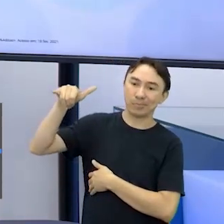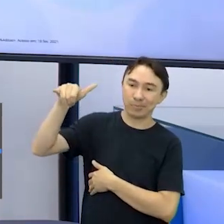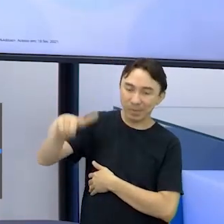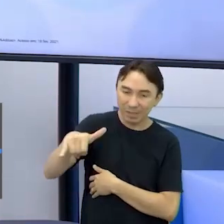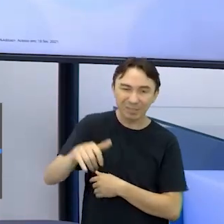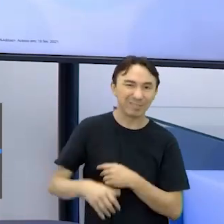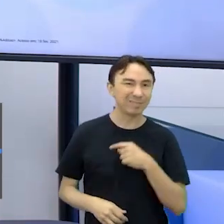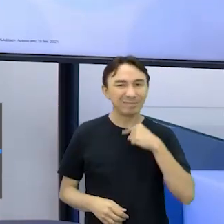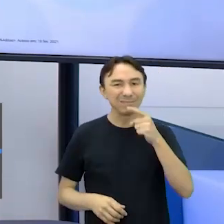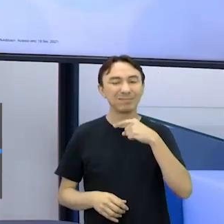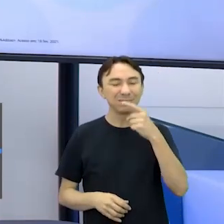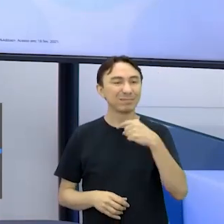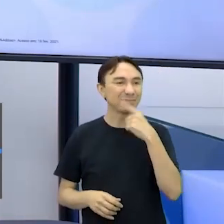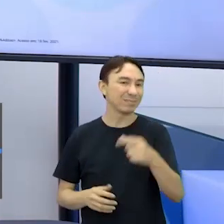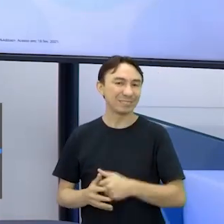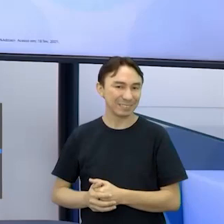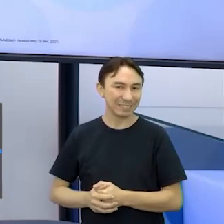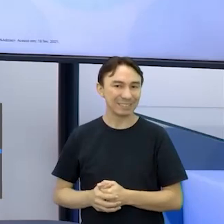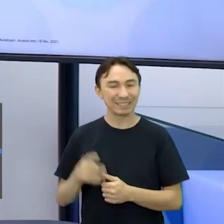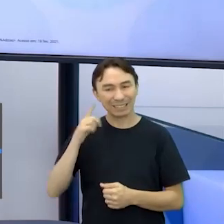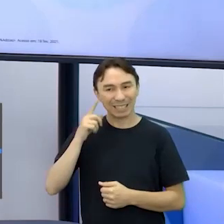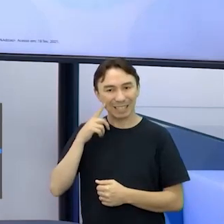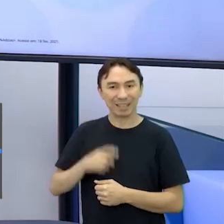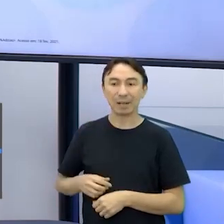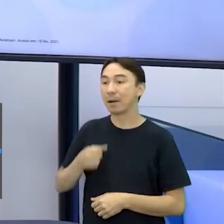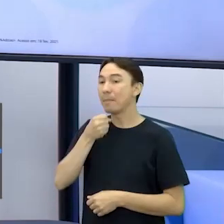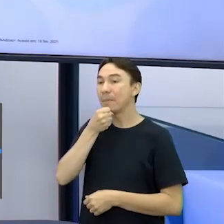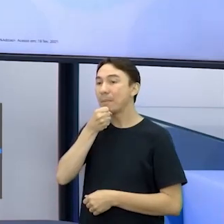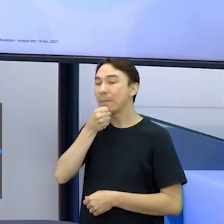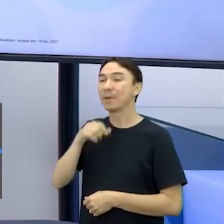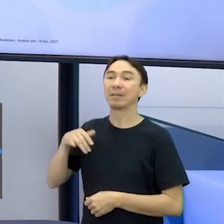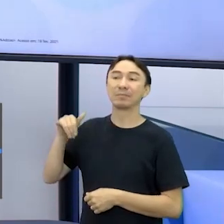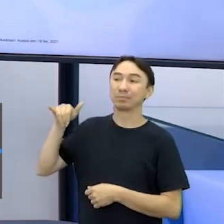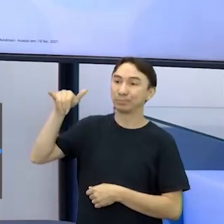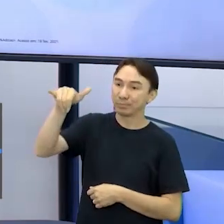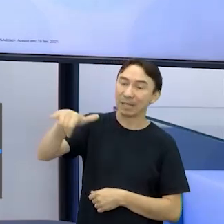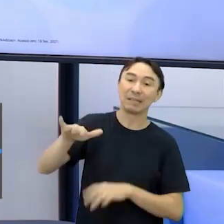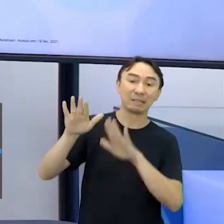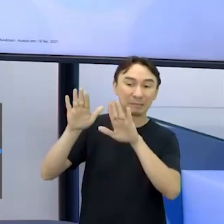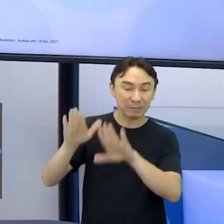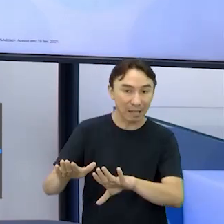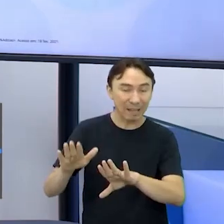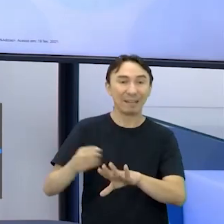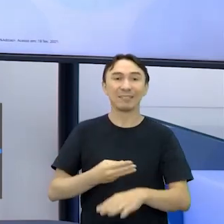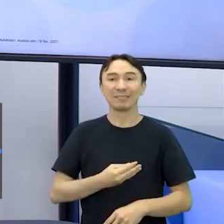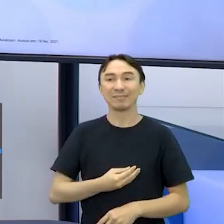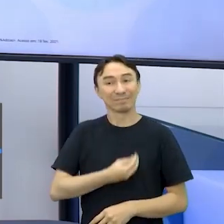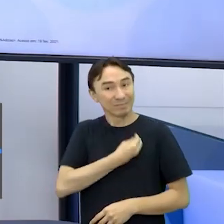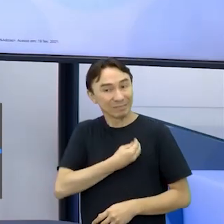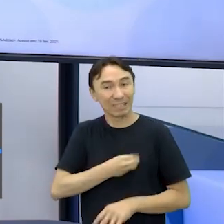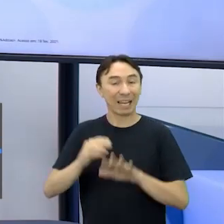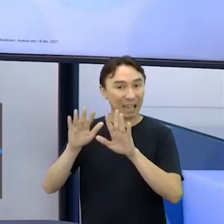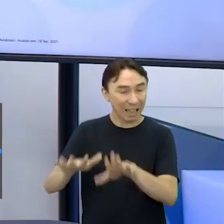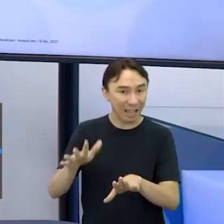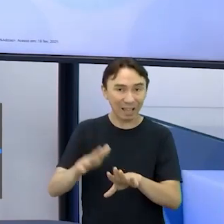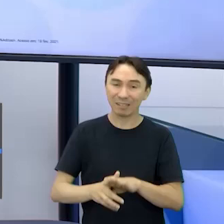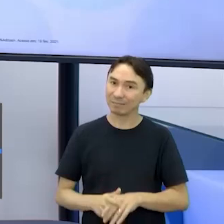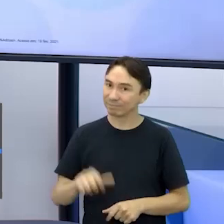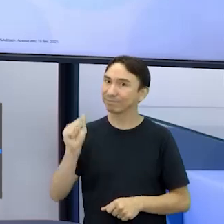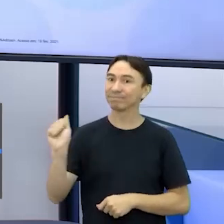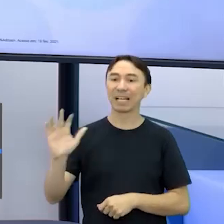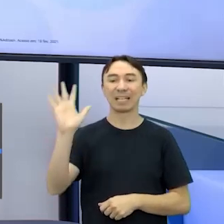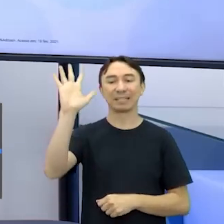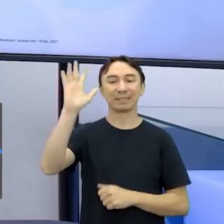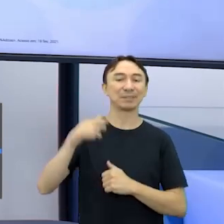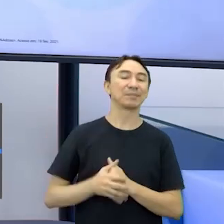isso. Mandar um repórter lá, manter esse repórter lá é muito caro, Então, o que que os jornais fizeram